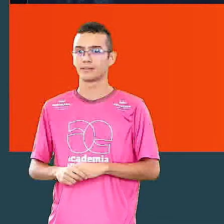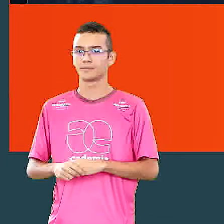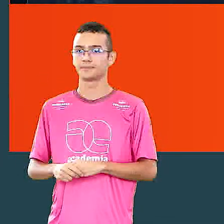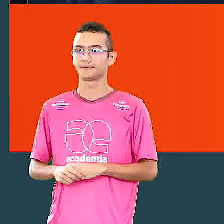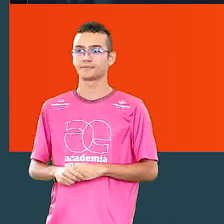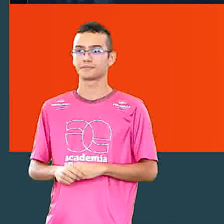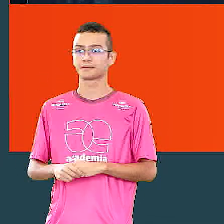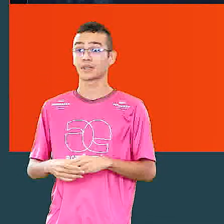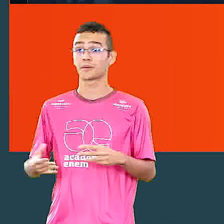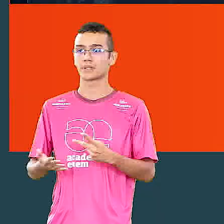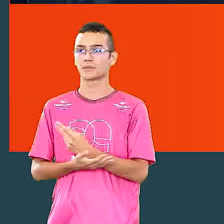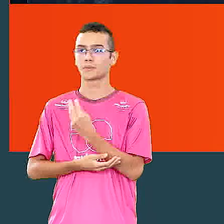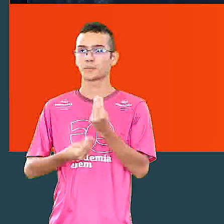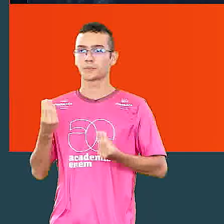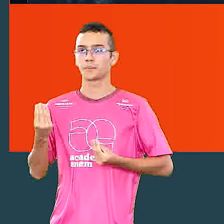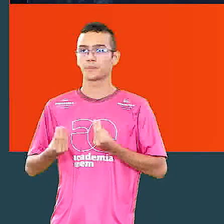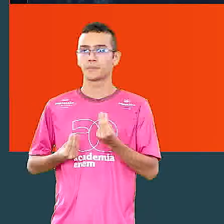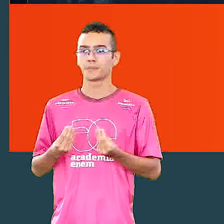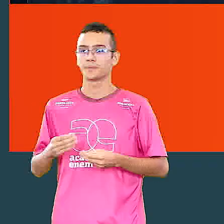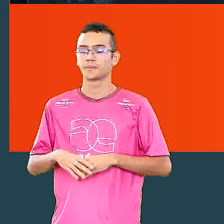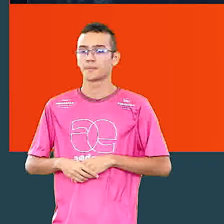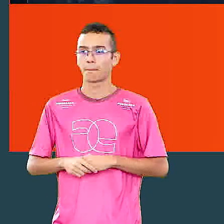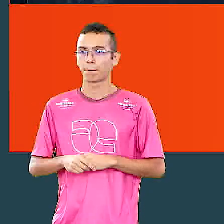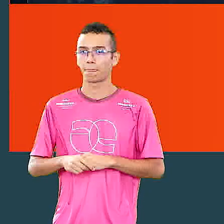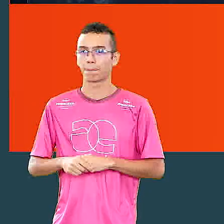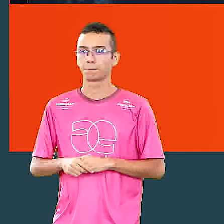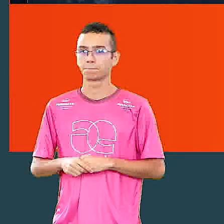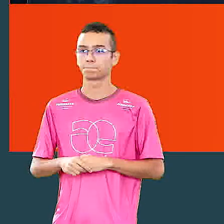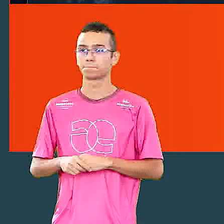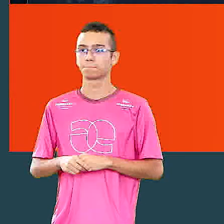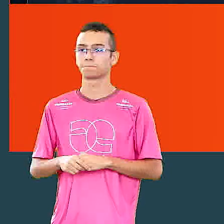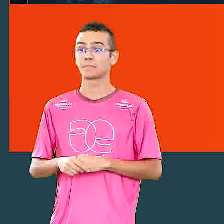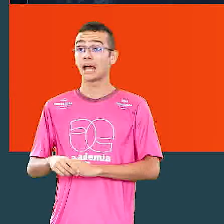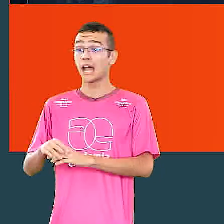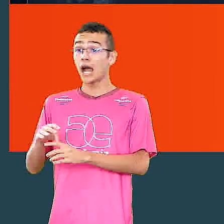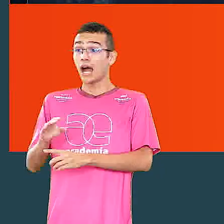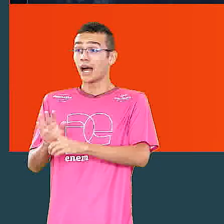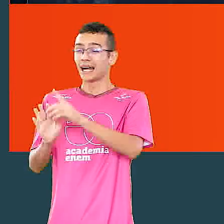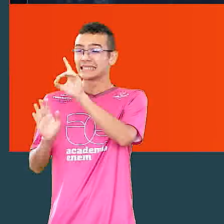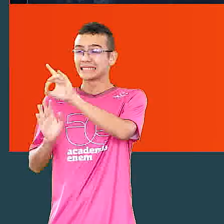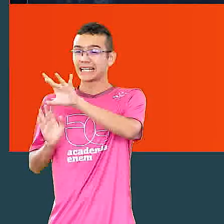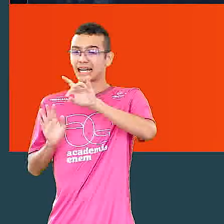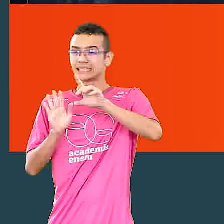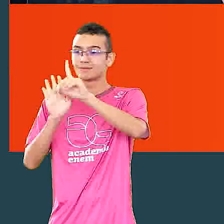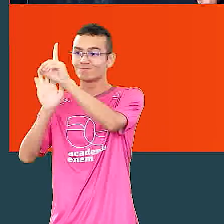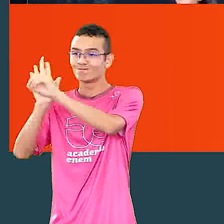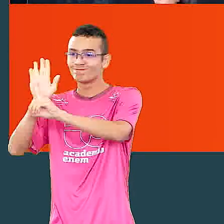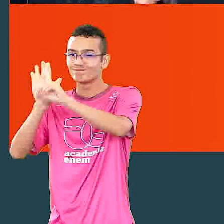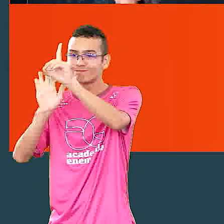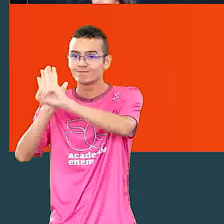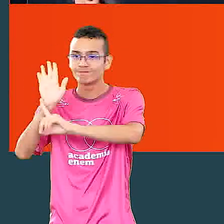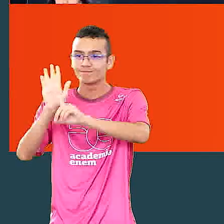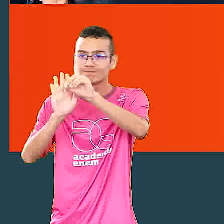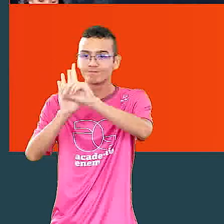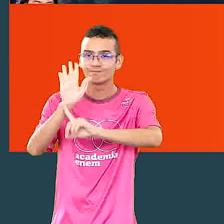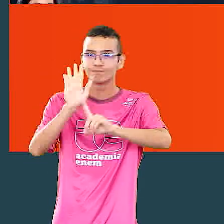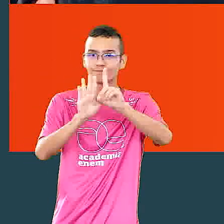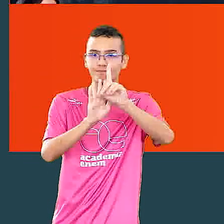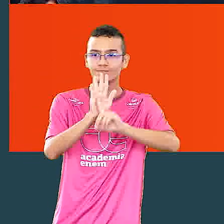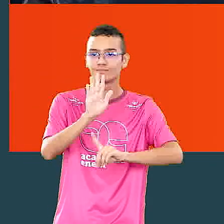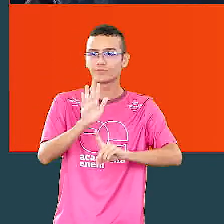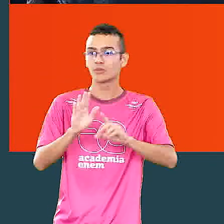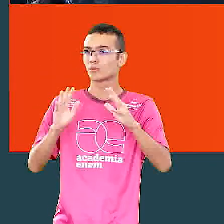seguinte: todo e qualquer direito que você tiver, ele só pode fazer o quê? Aumentar. Ele não